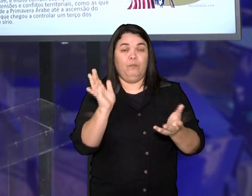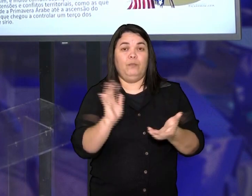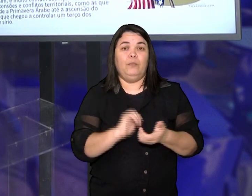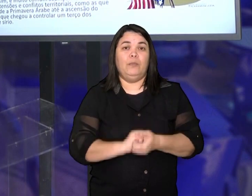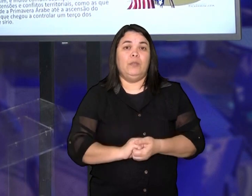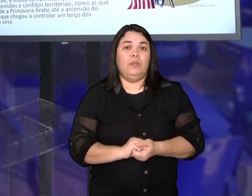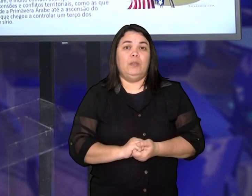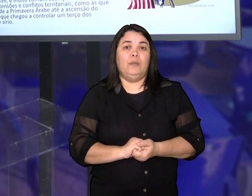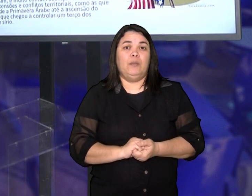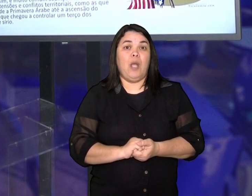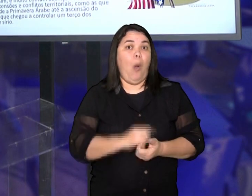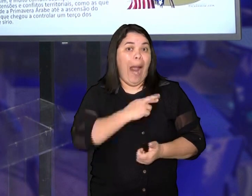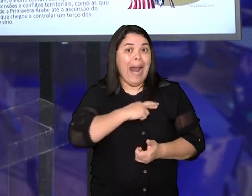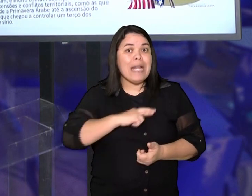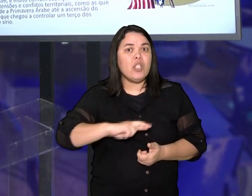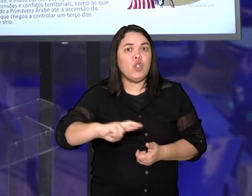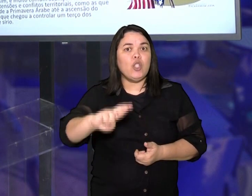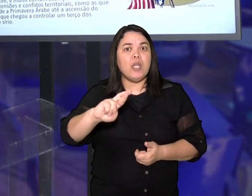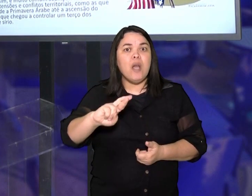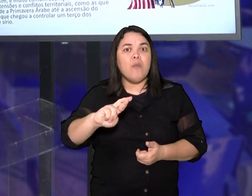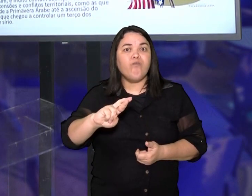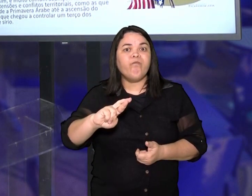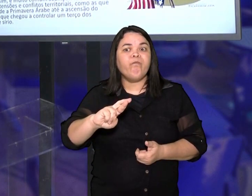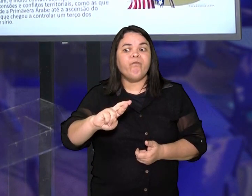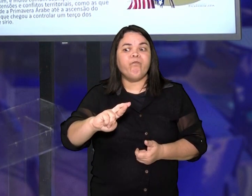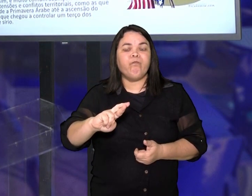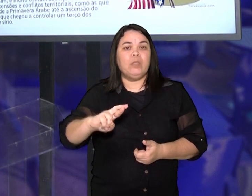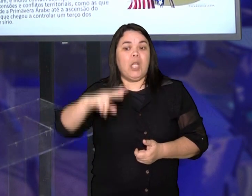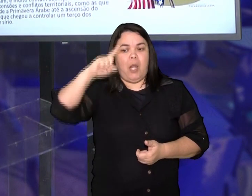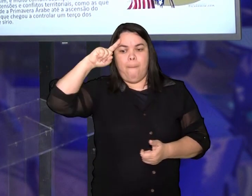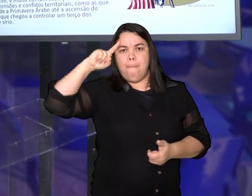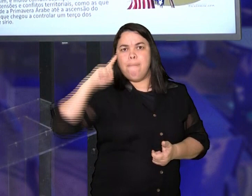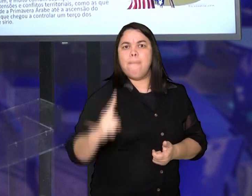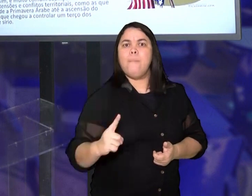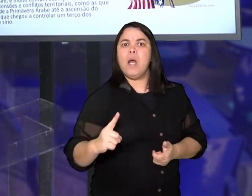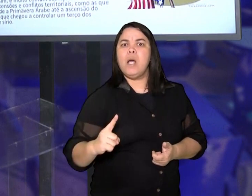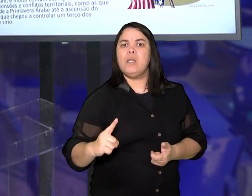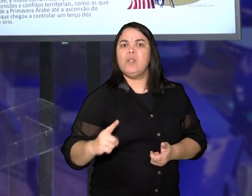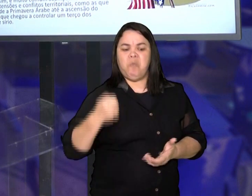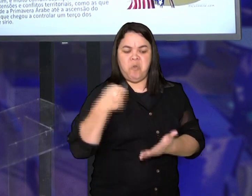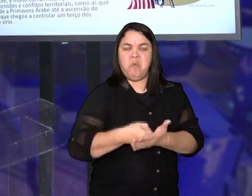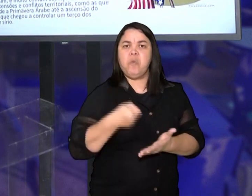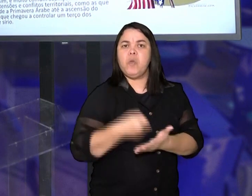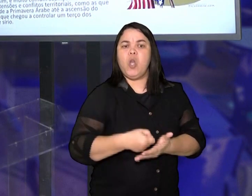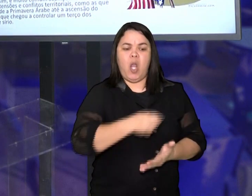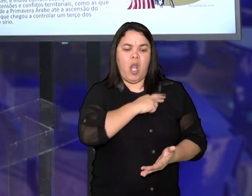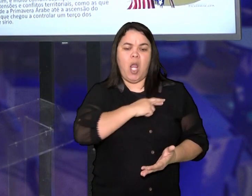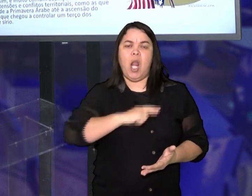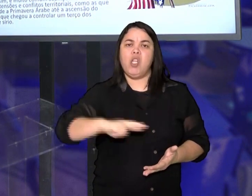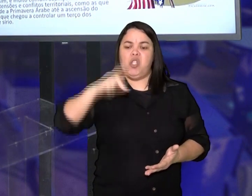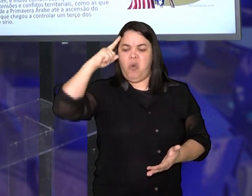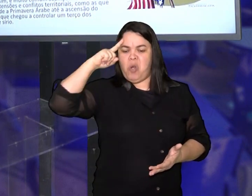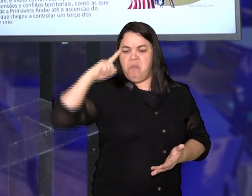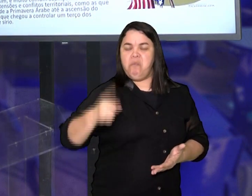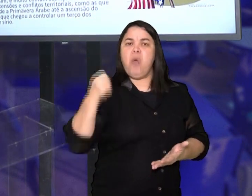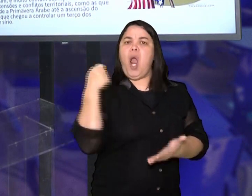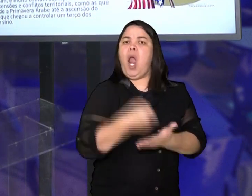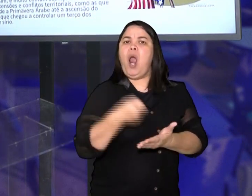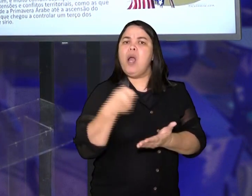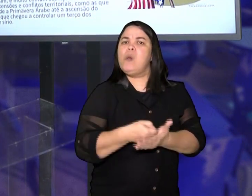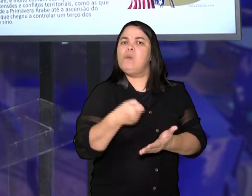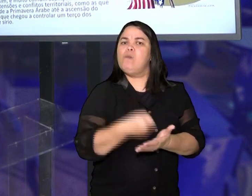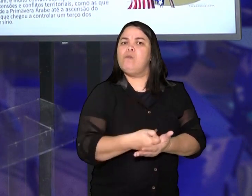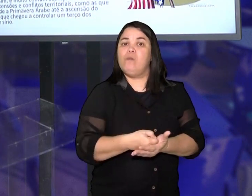uma ditadura onde a religião ela acaba predominando, tá? A religião ela é utilizada, no